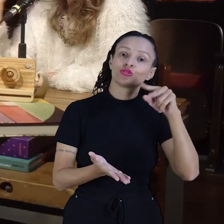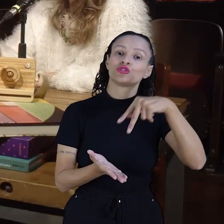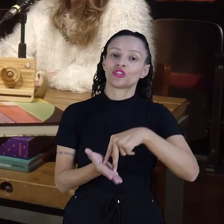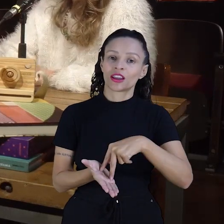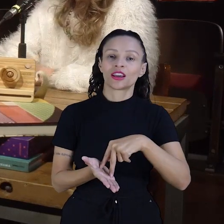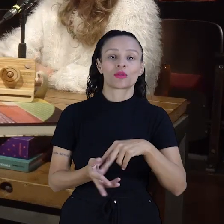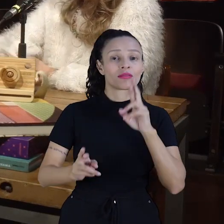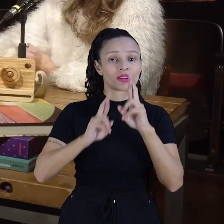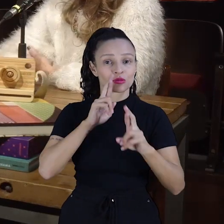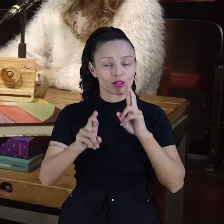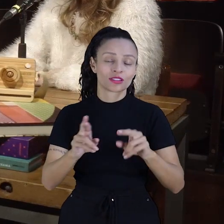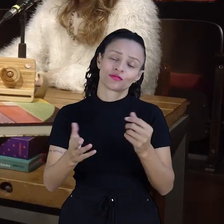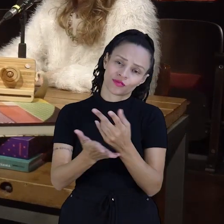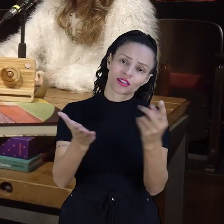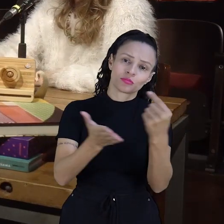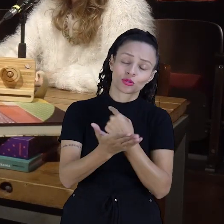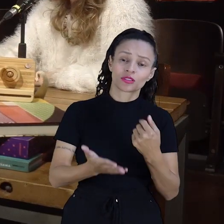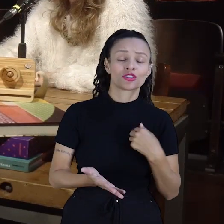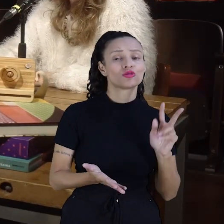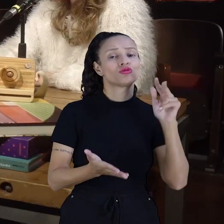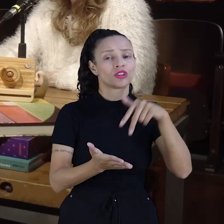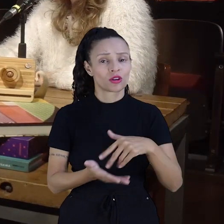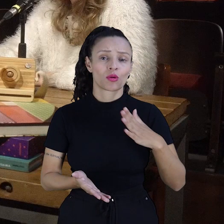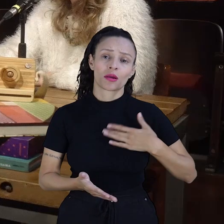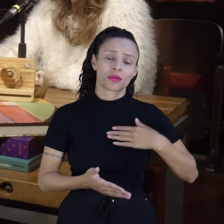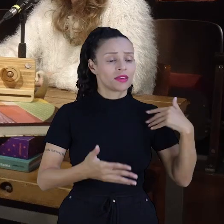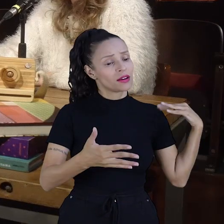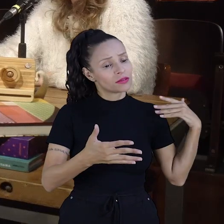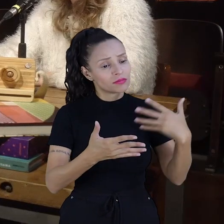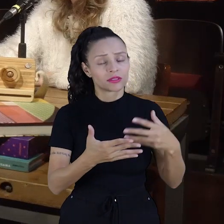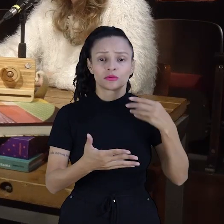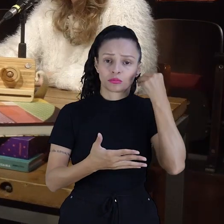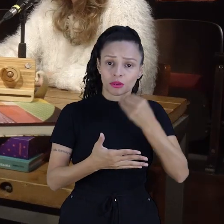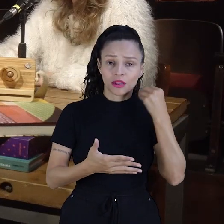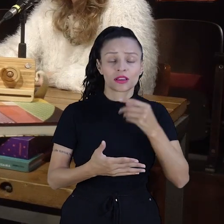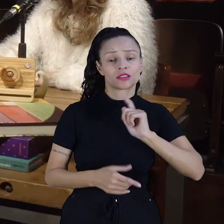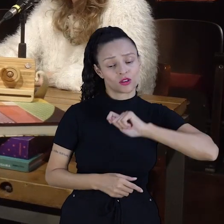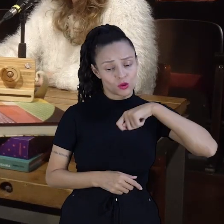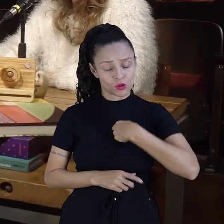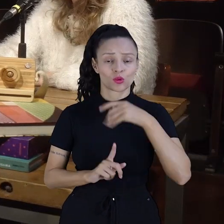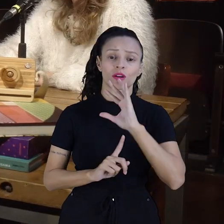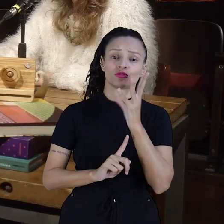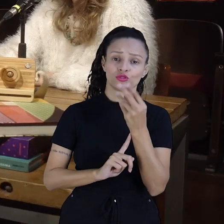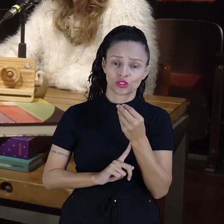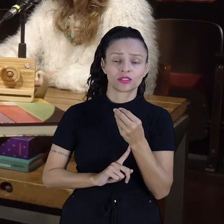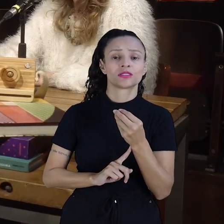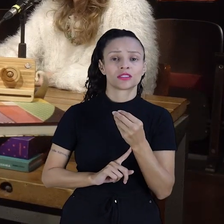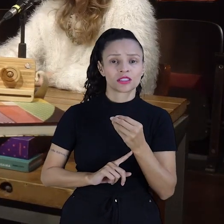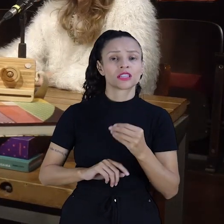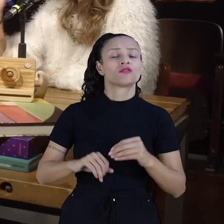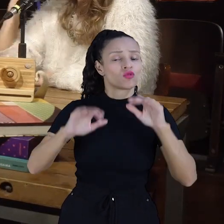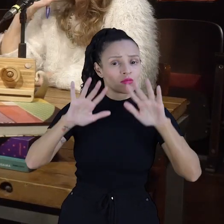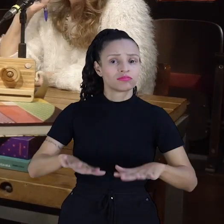né? Respondendo a várias perguntas aí de vocês, eu chego com a minha bagagem toda, com a ideia do que sou artista, vou colocar meu